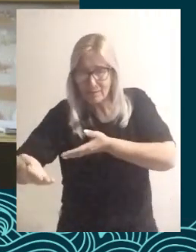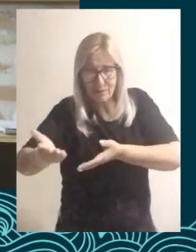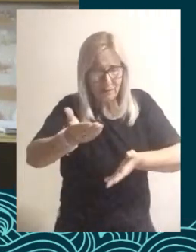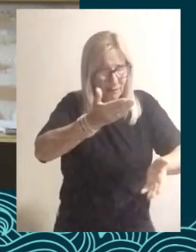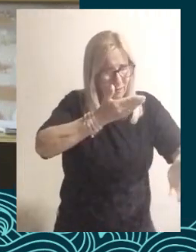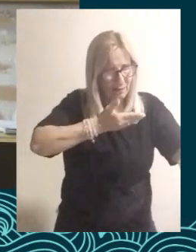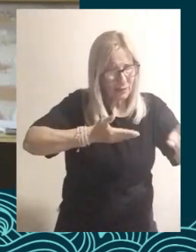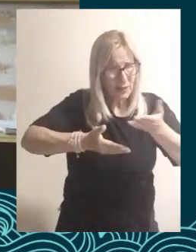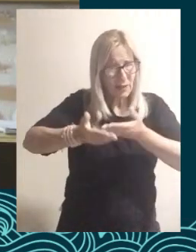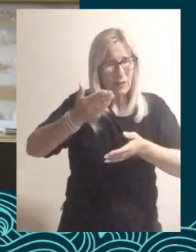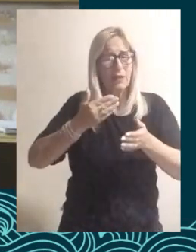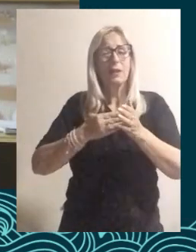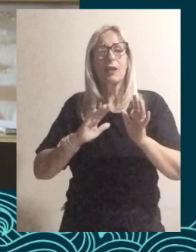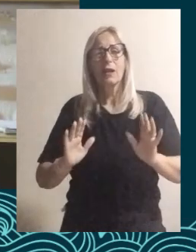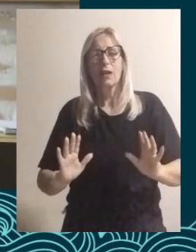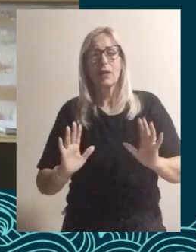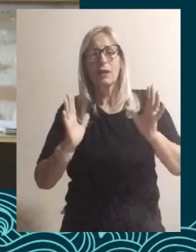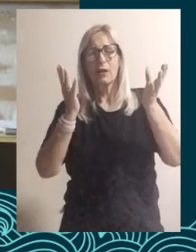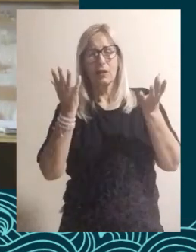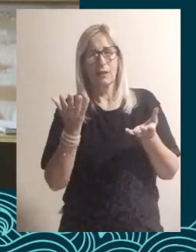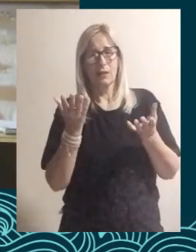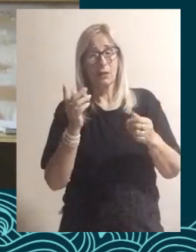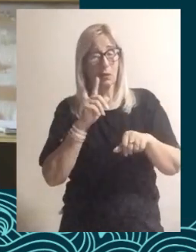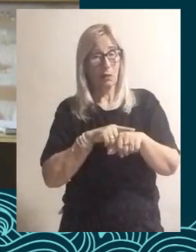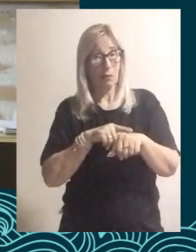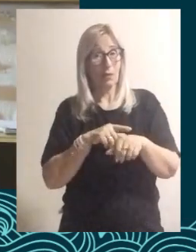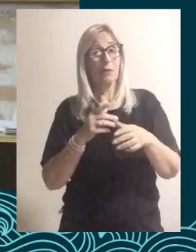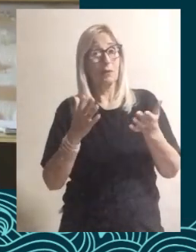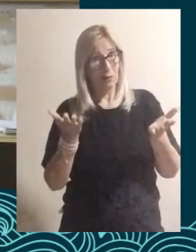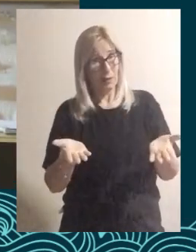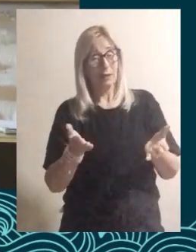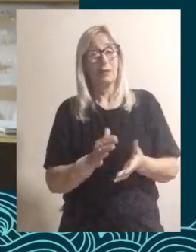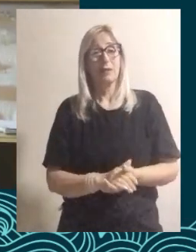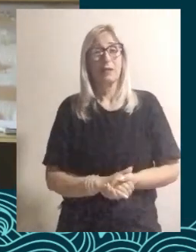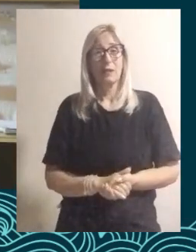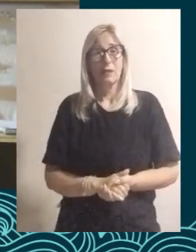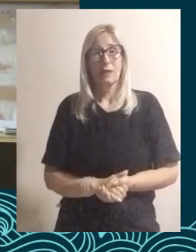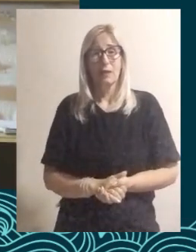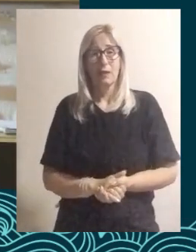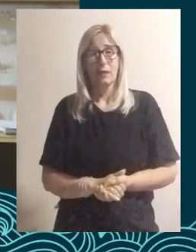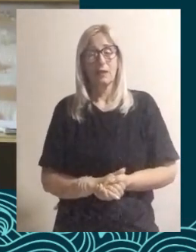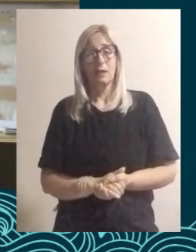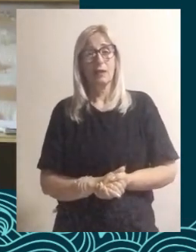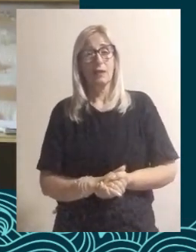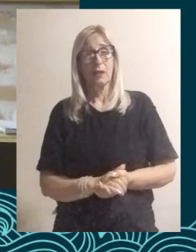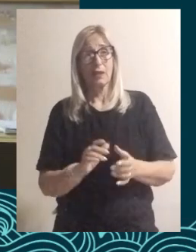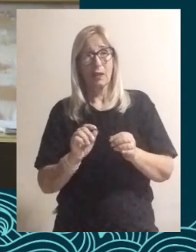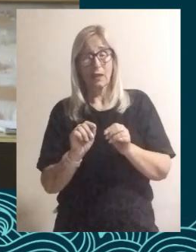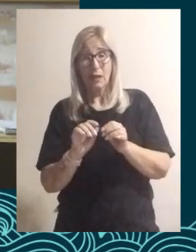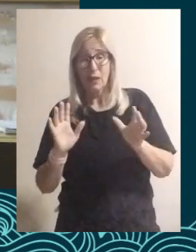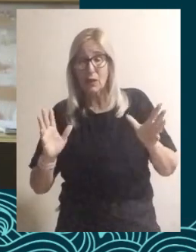essa rede, né? E que essa rede pode acontecer num momento como esse, por exemplo,